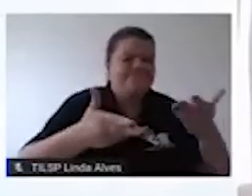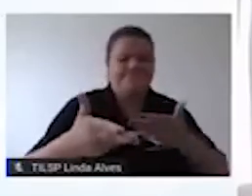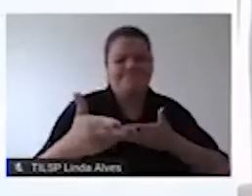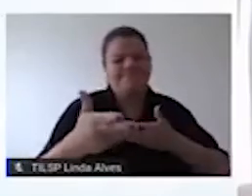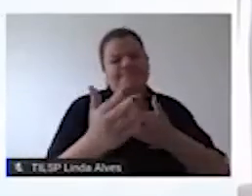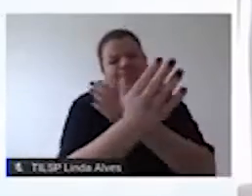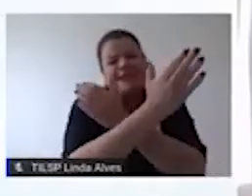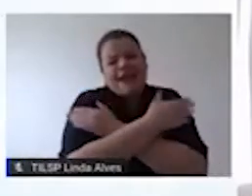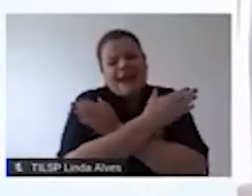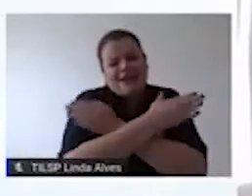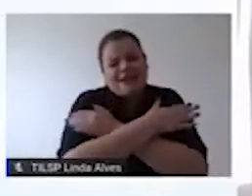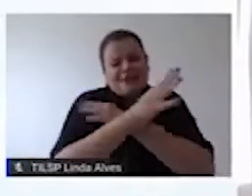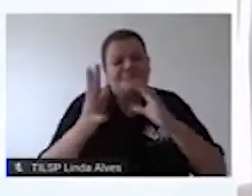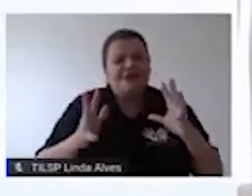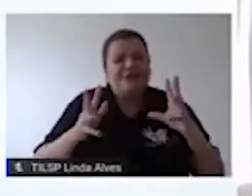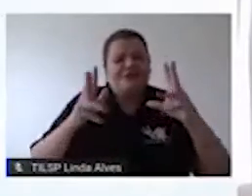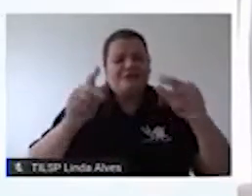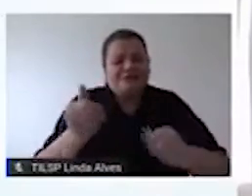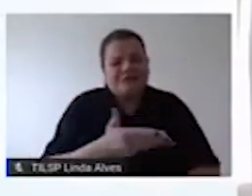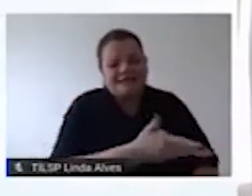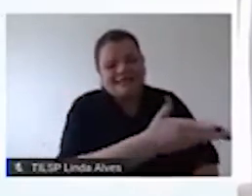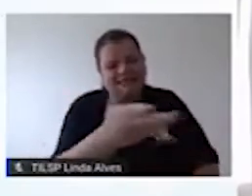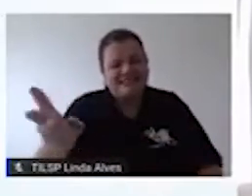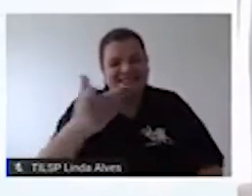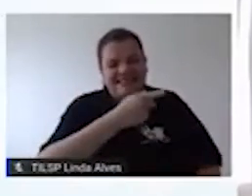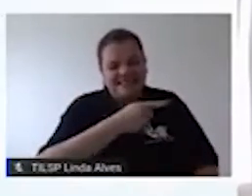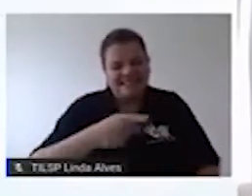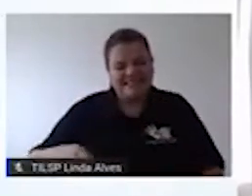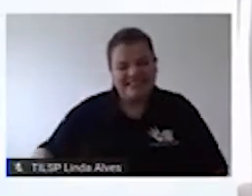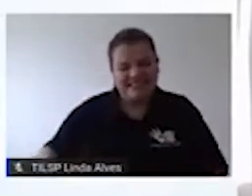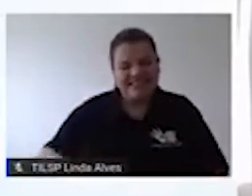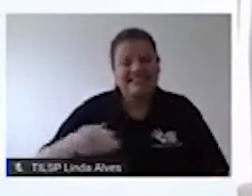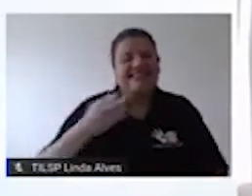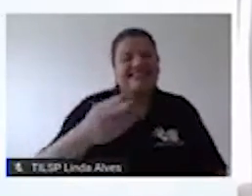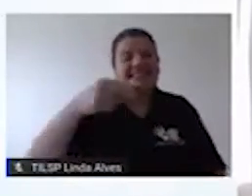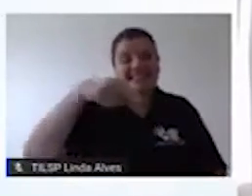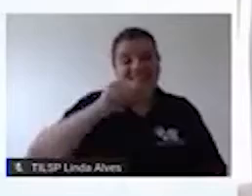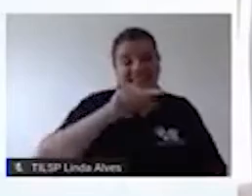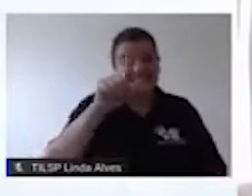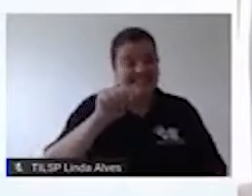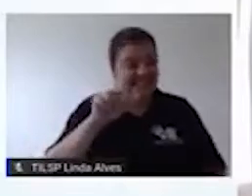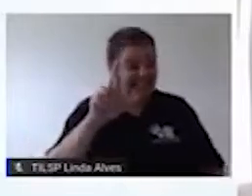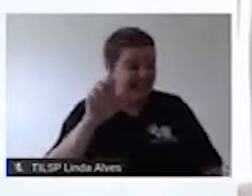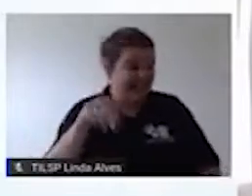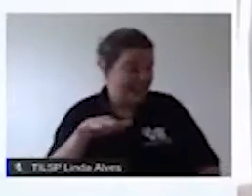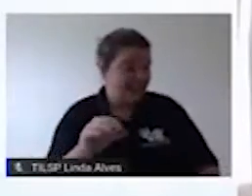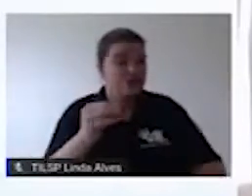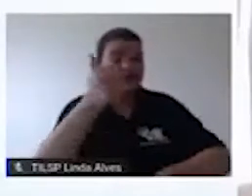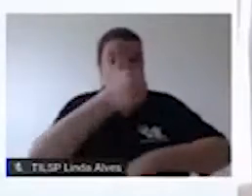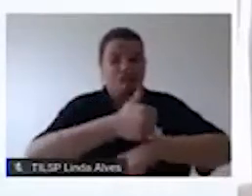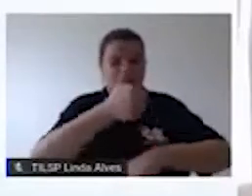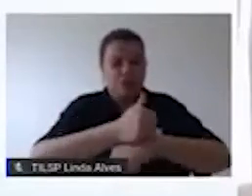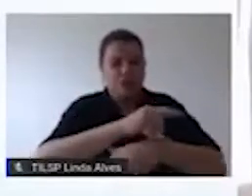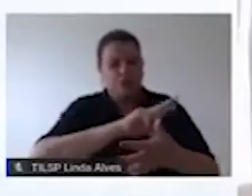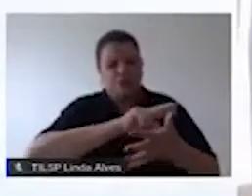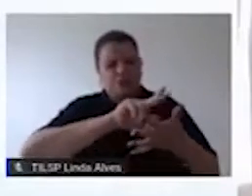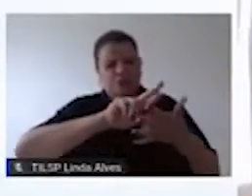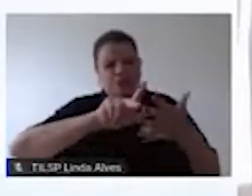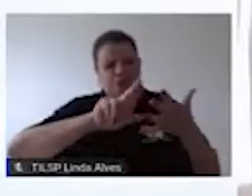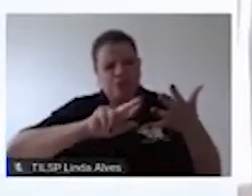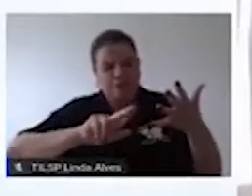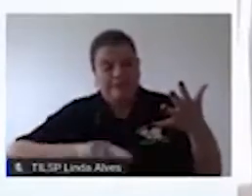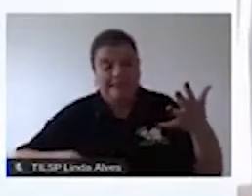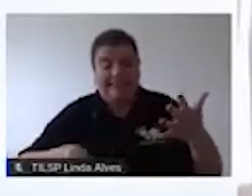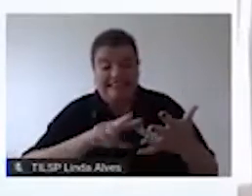mande abraços a todos, nosso presidente querido, Daí, o Nazareno, para os nossos dirigentes também, não vou nominar, porque vai faltar